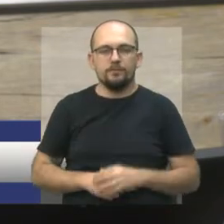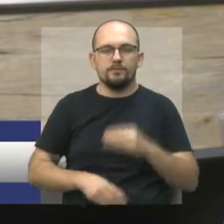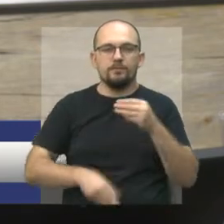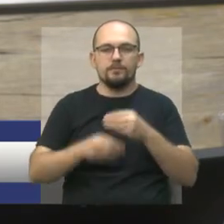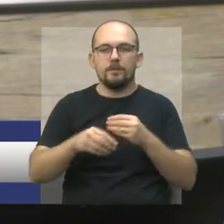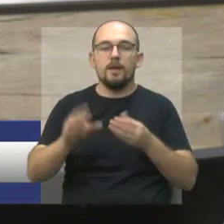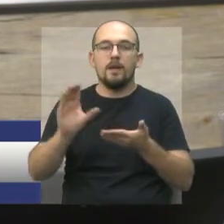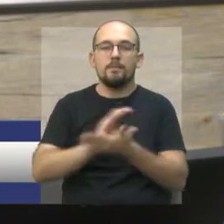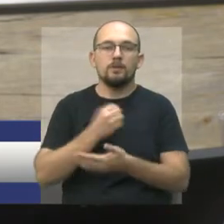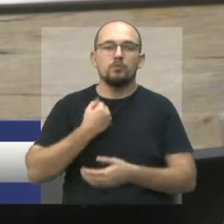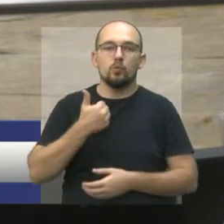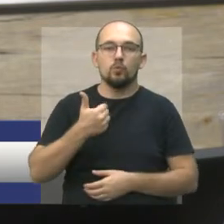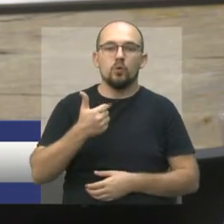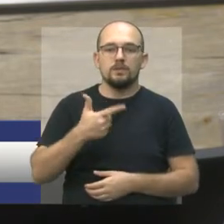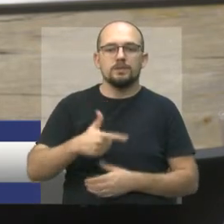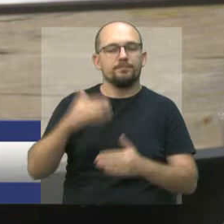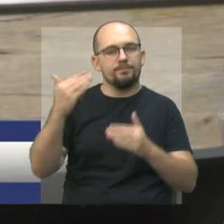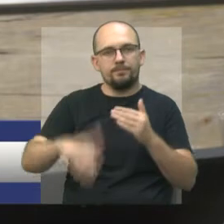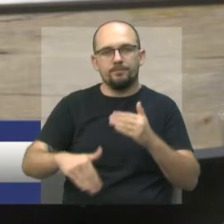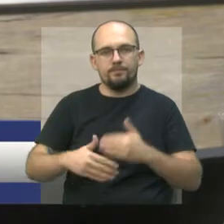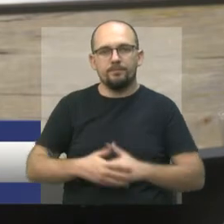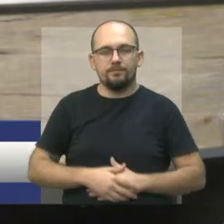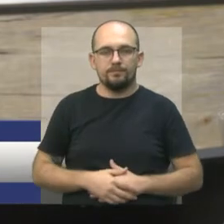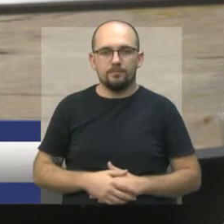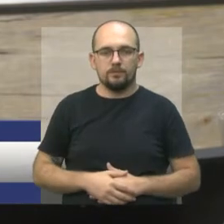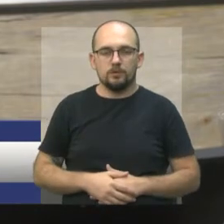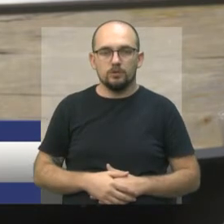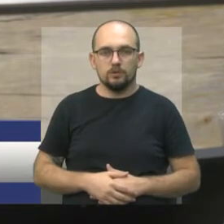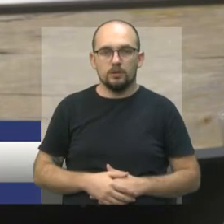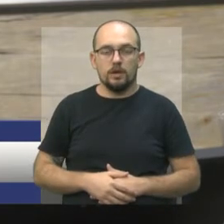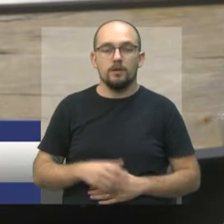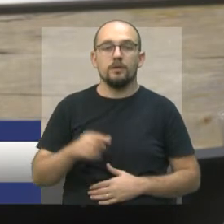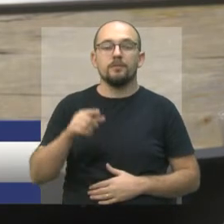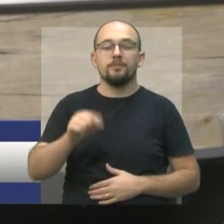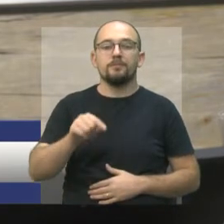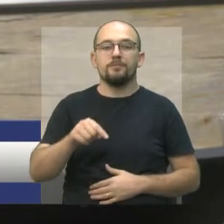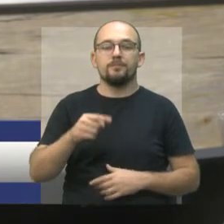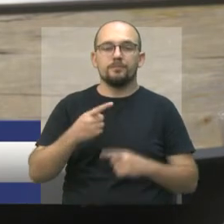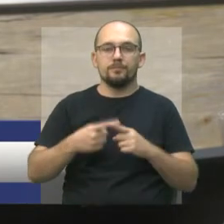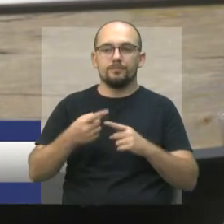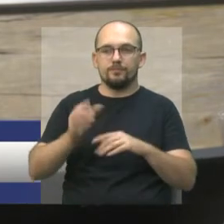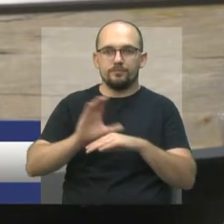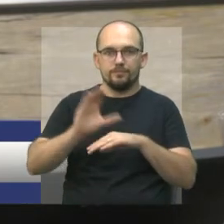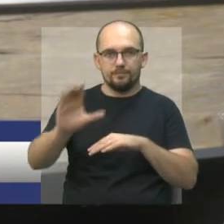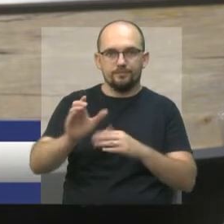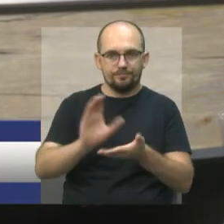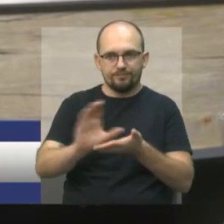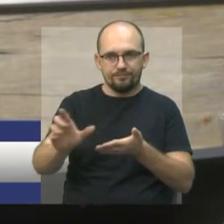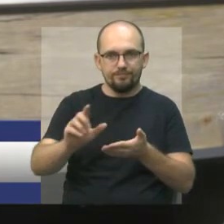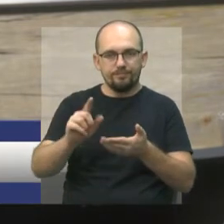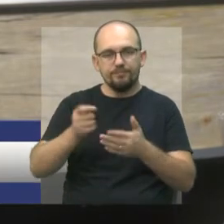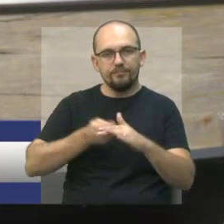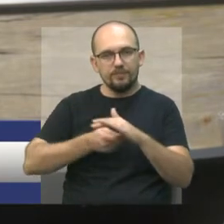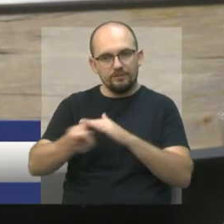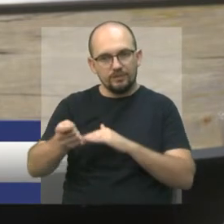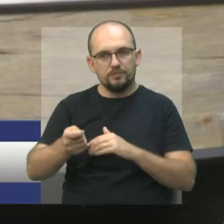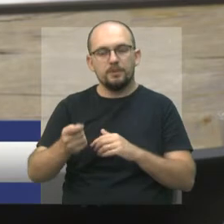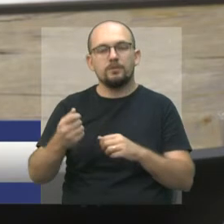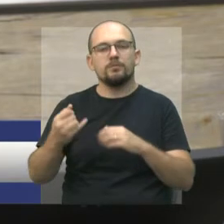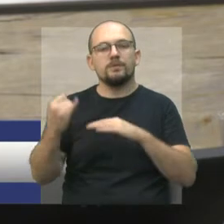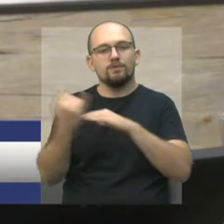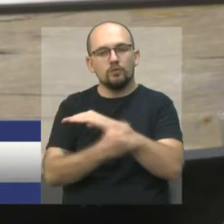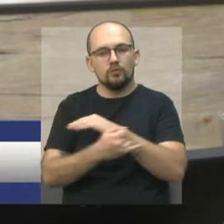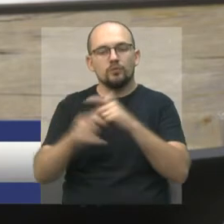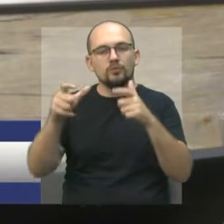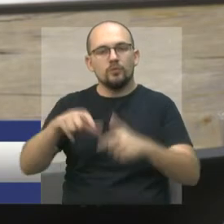número 12, contrária. Vez que a destinação de recursos à promoção dos investimentos de infraestrutura